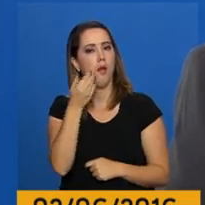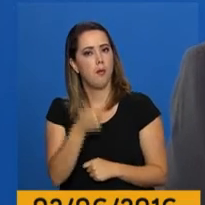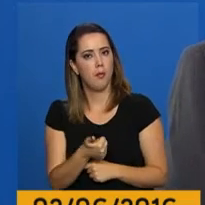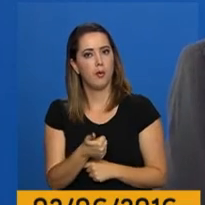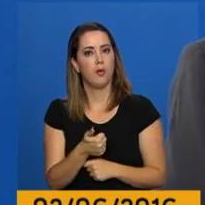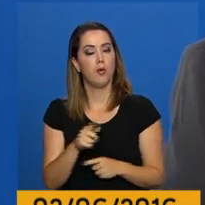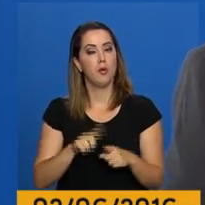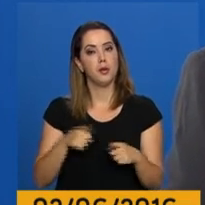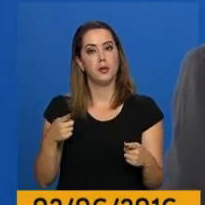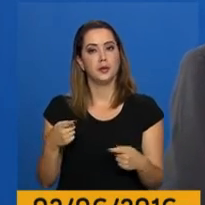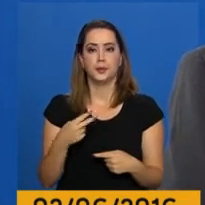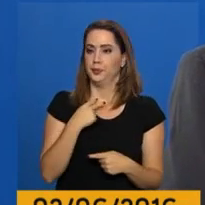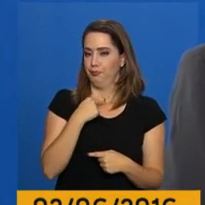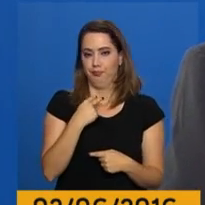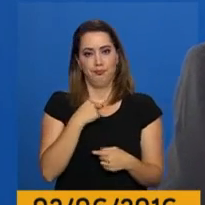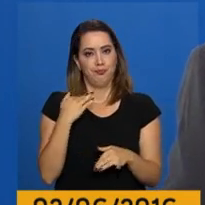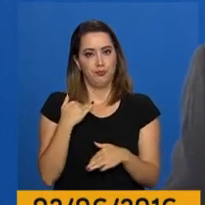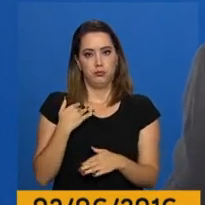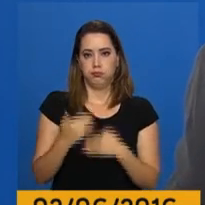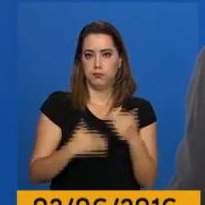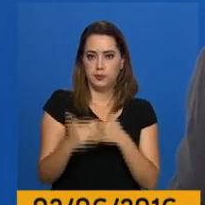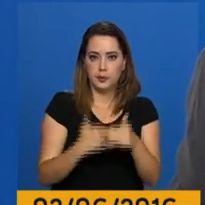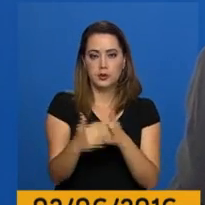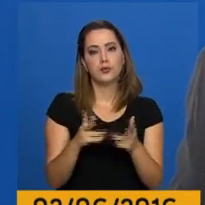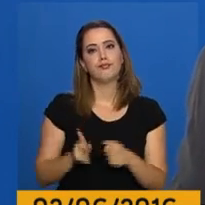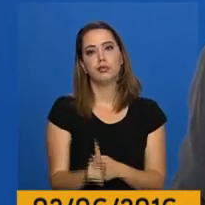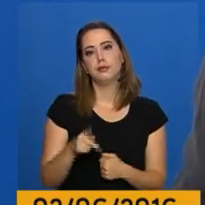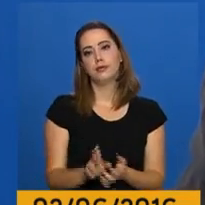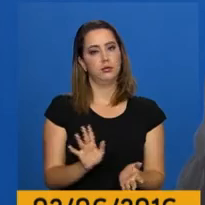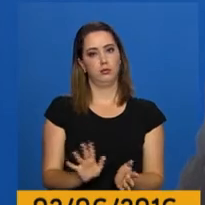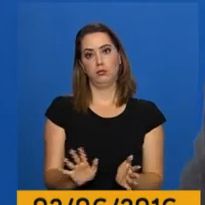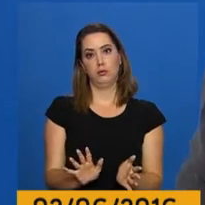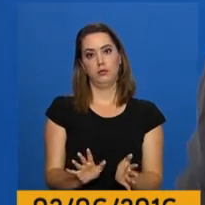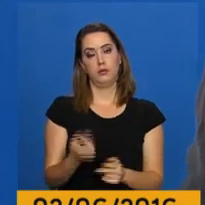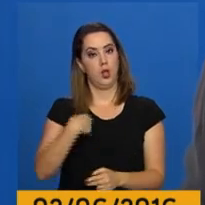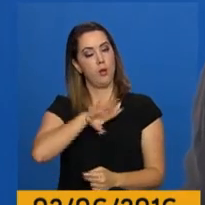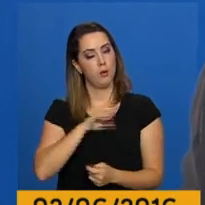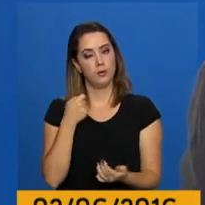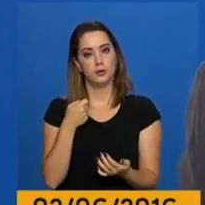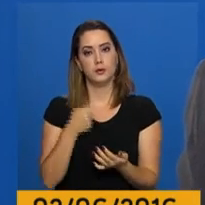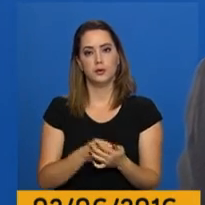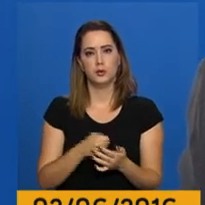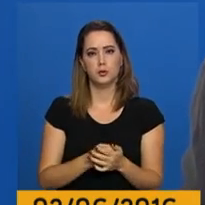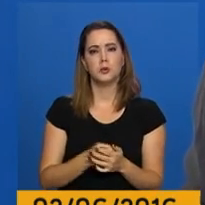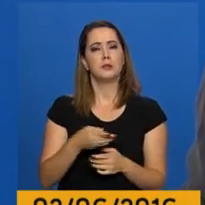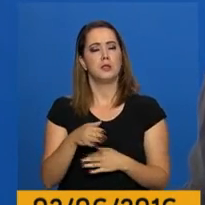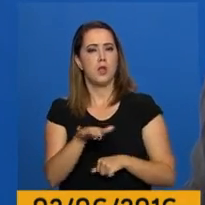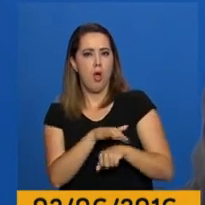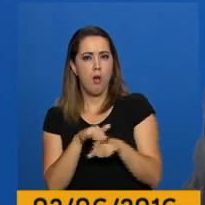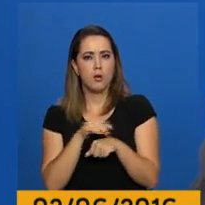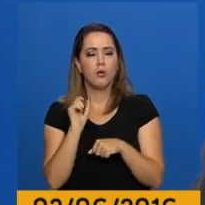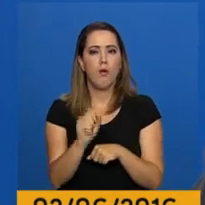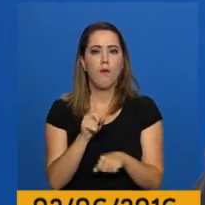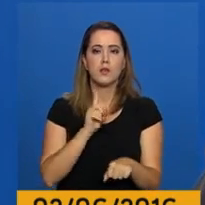que isso não pode ocorrer indefinidamente, né, para todo sempre. Então, nós estamos discutindo essa questão do